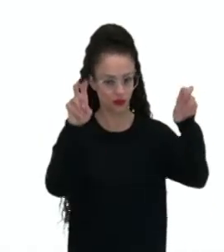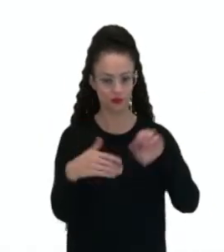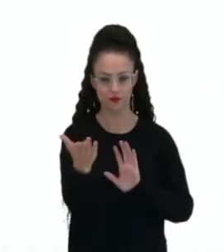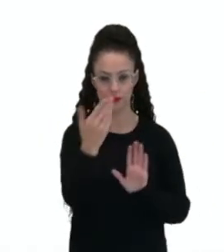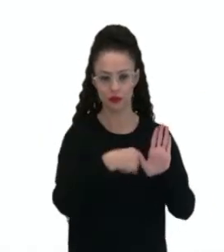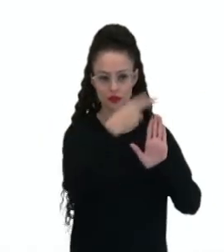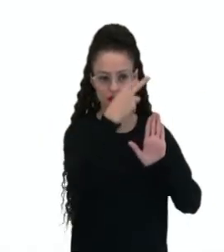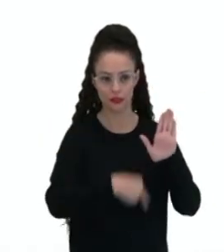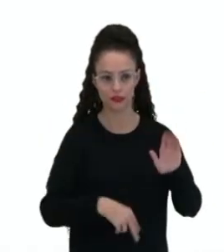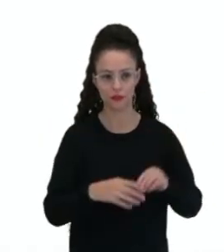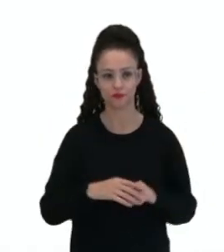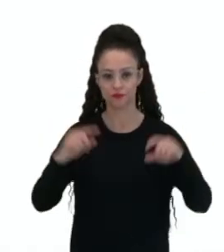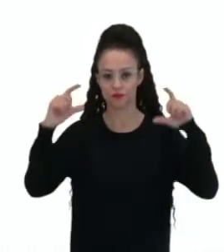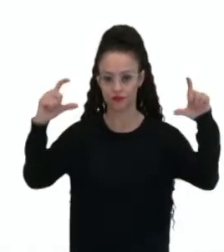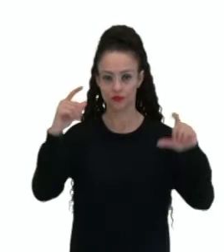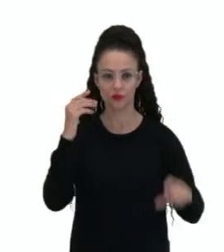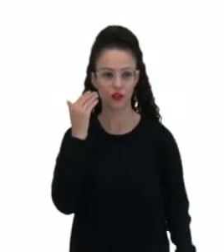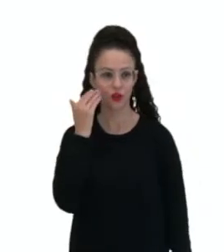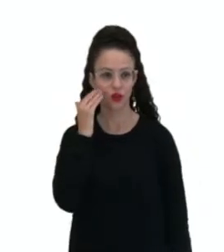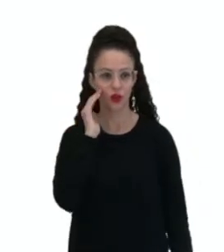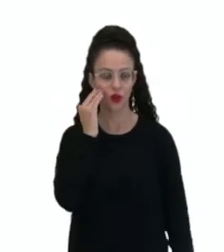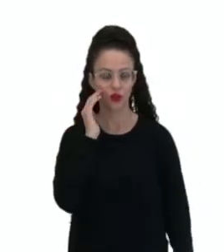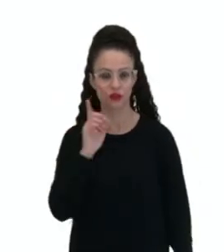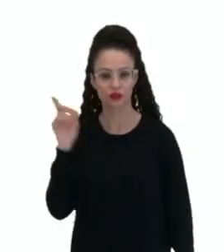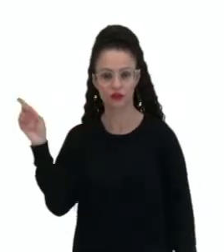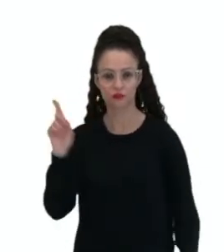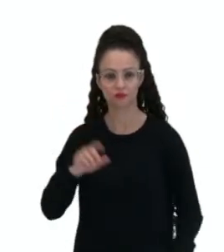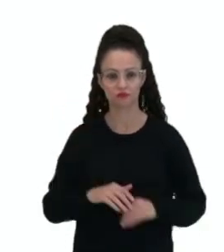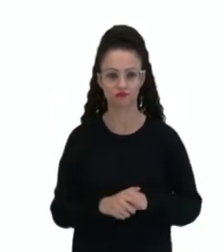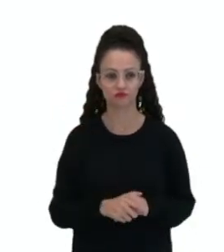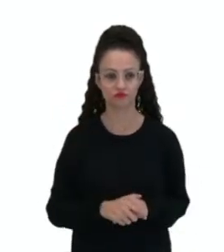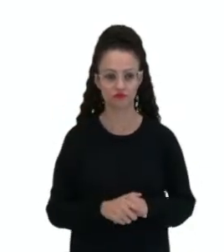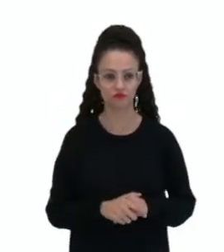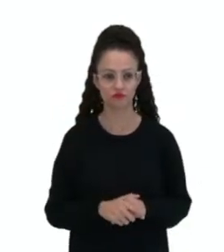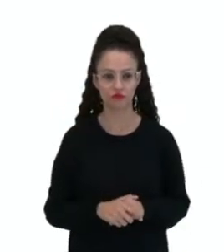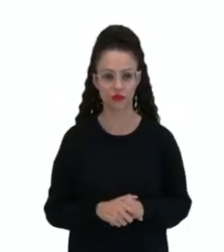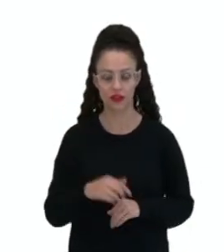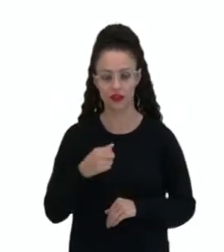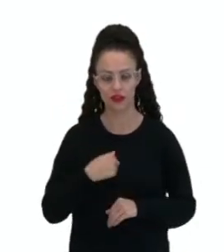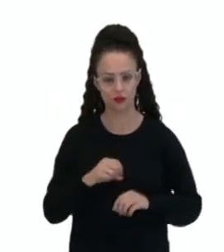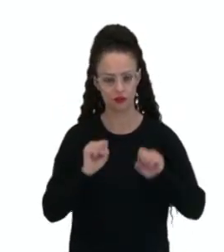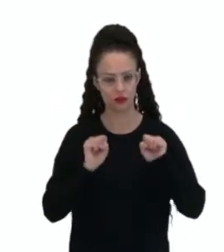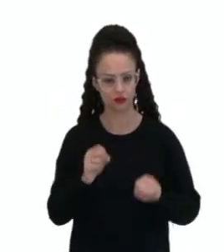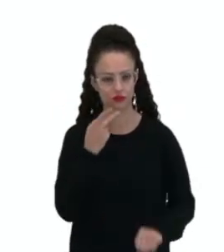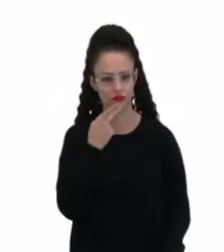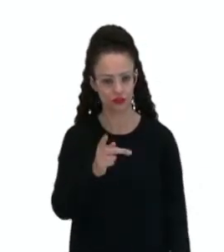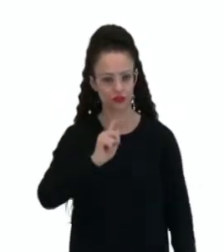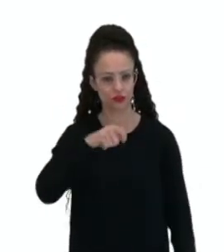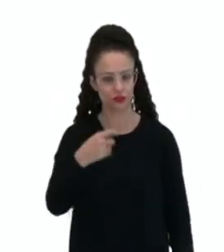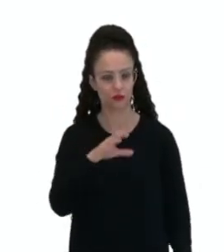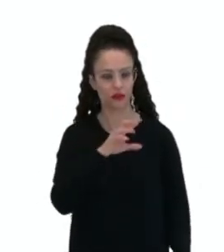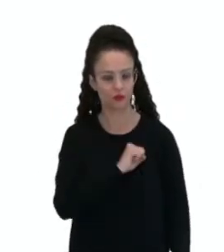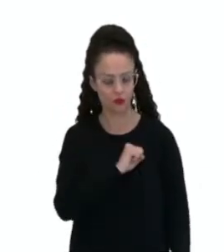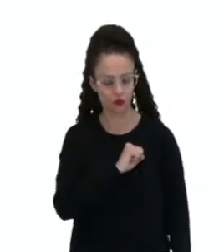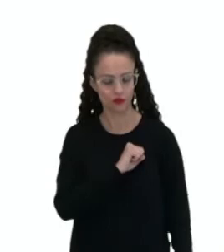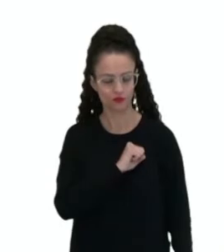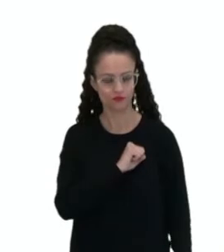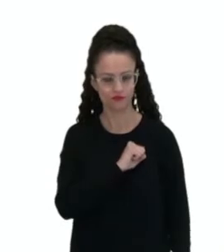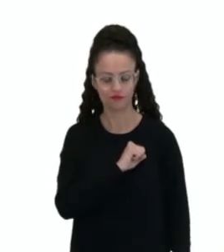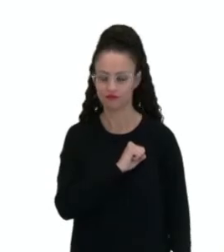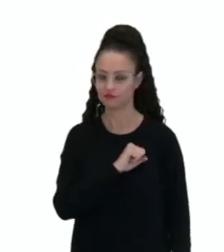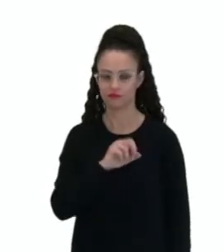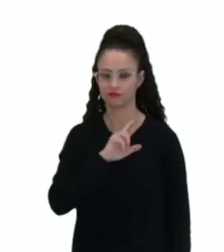comigo aqui o quadradinho rosa, né, o retângulo rosa. Que eu possa lhe dizer do amor que tive, que não